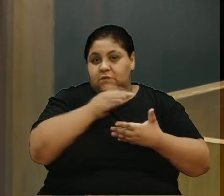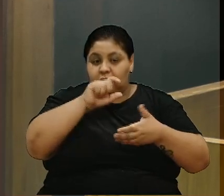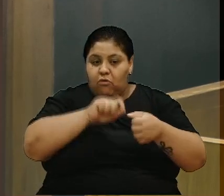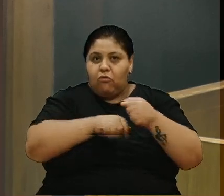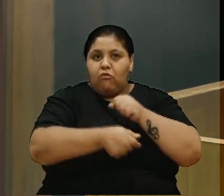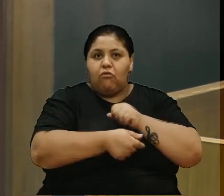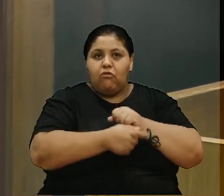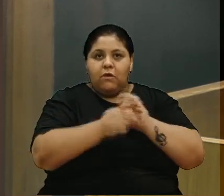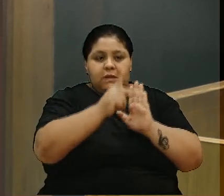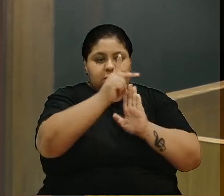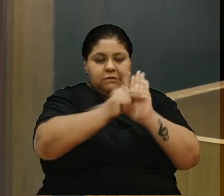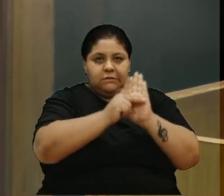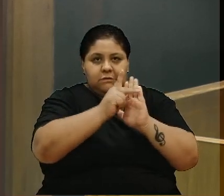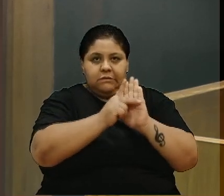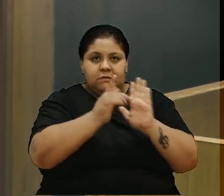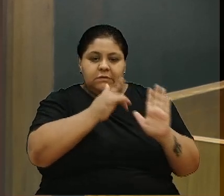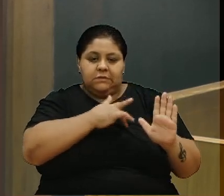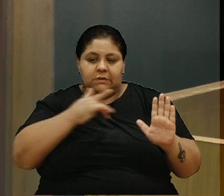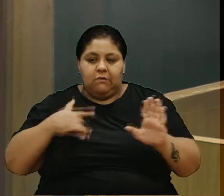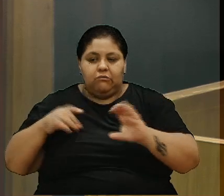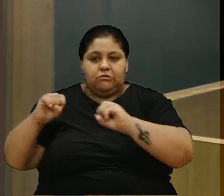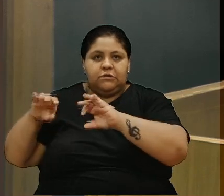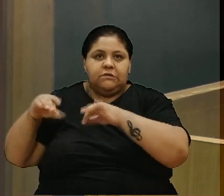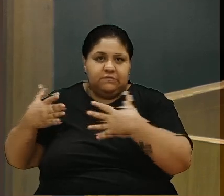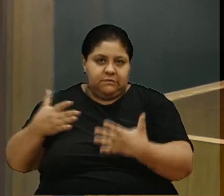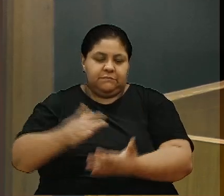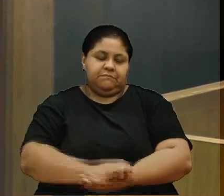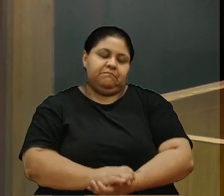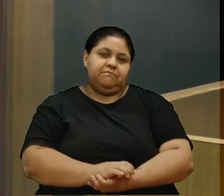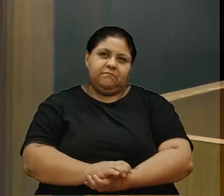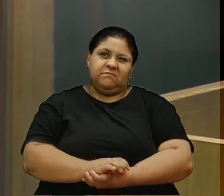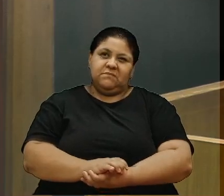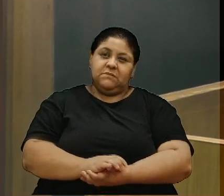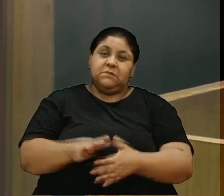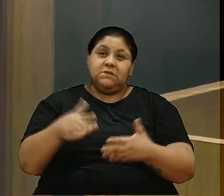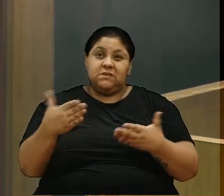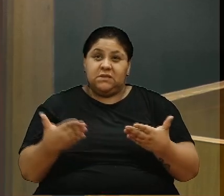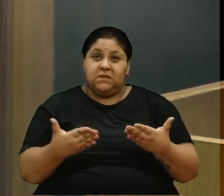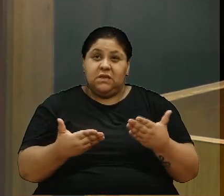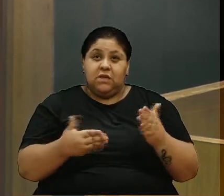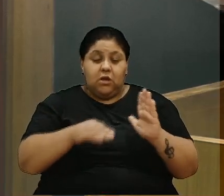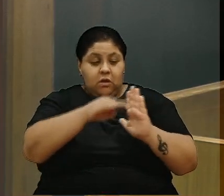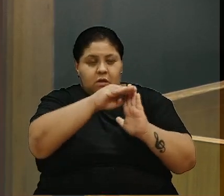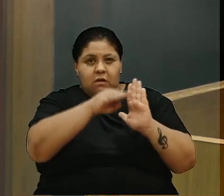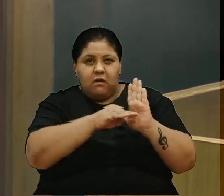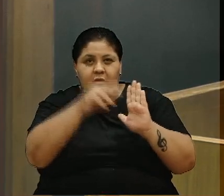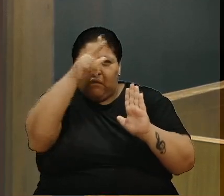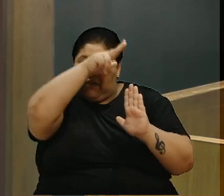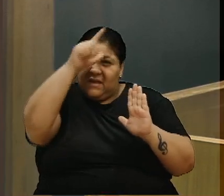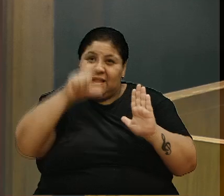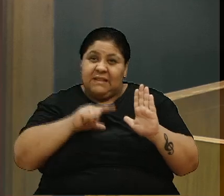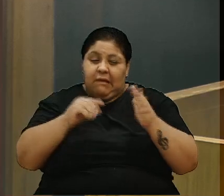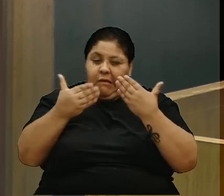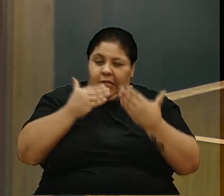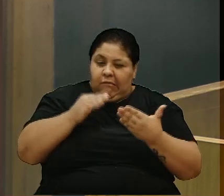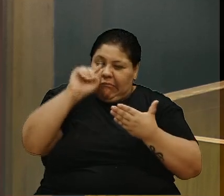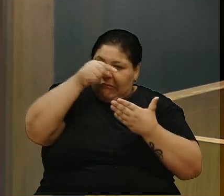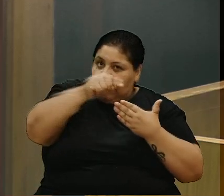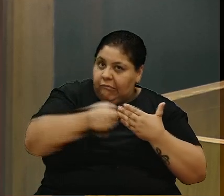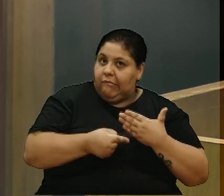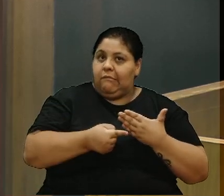investidos nesses dois pontos, saúde e educação. Então, são pontos que o nosso prefeito ele tem que fazer uma análise mais